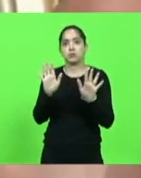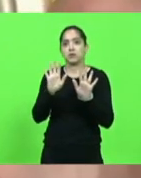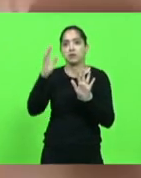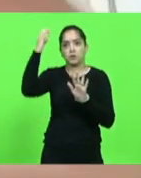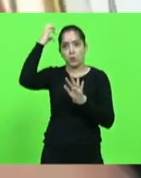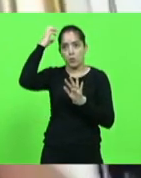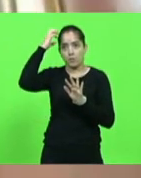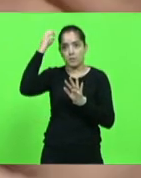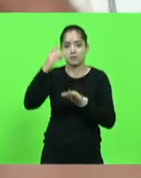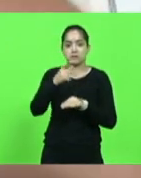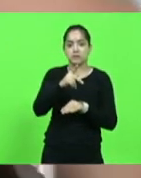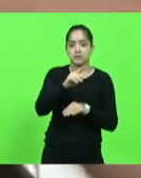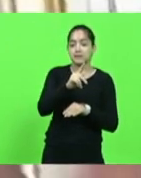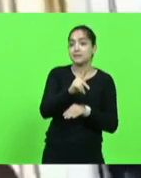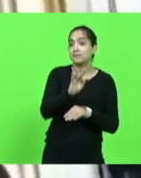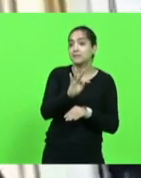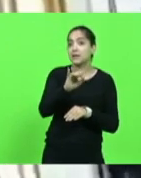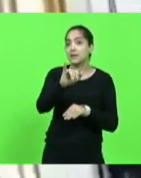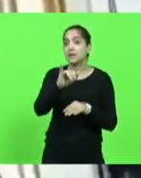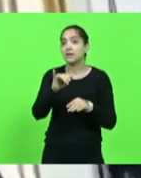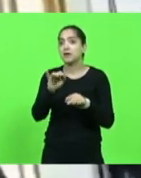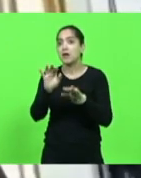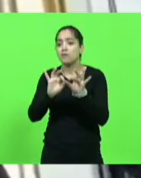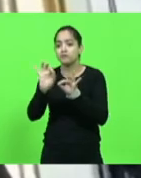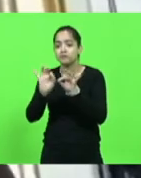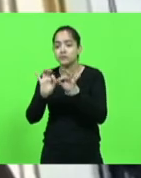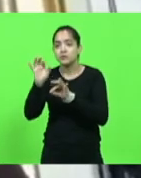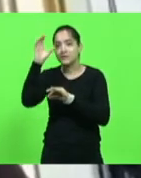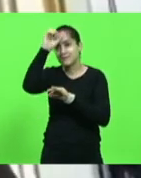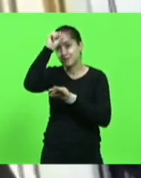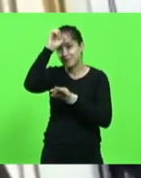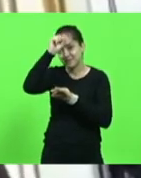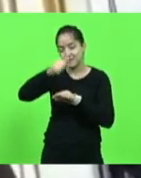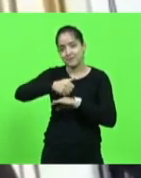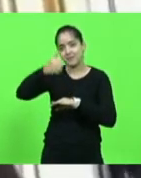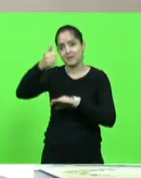pessoal da TI, nada. É um ajuste que todos nós estamos aprendendo e vai ficar melhor.